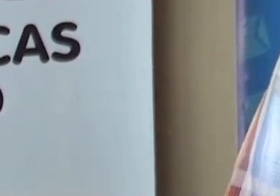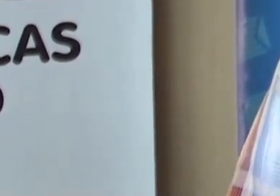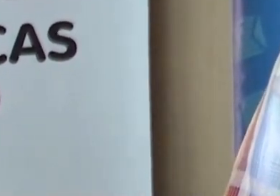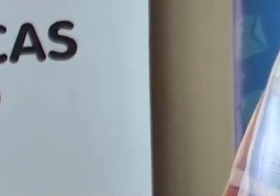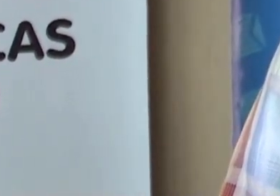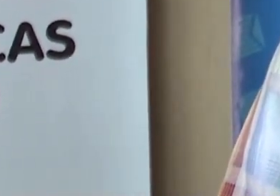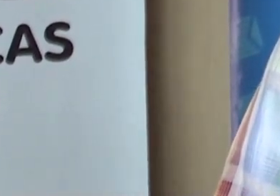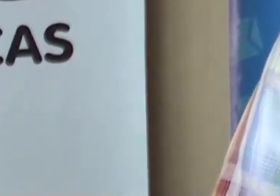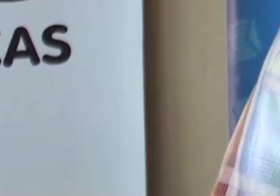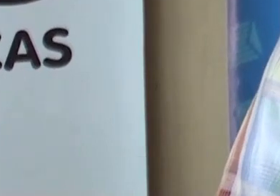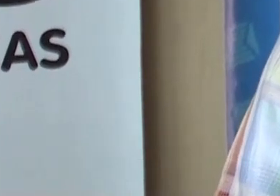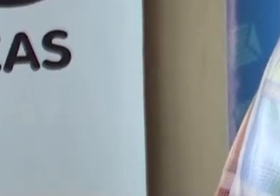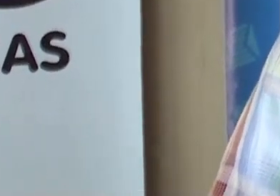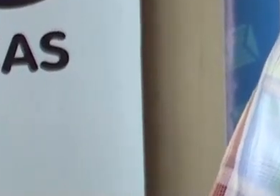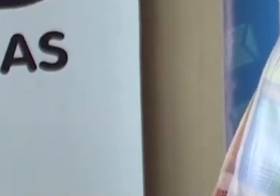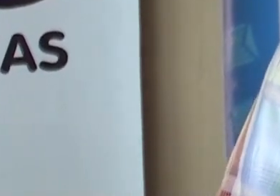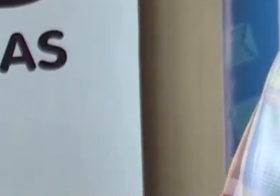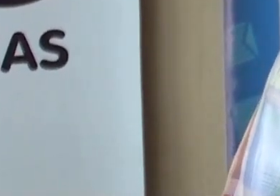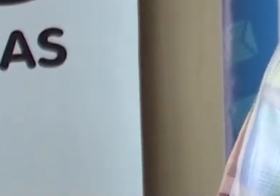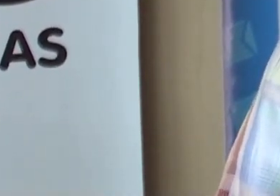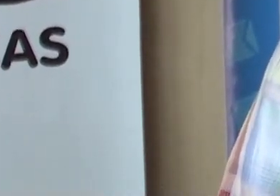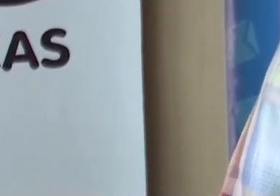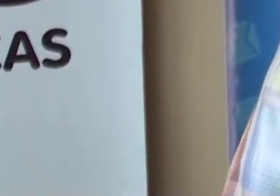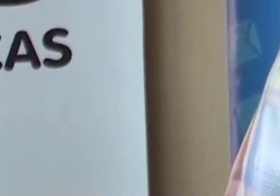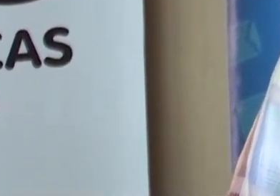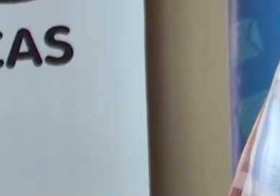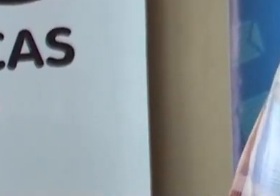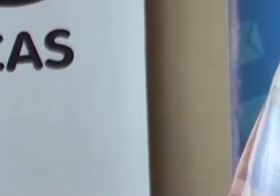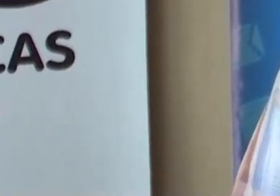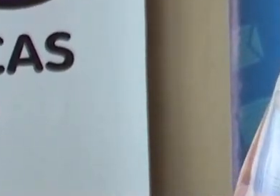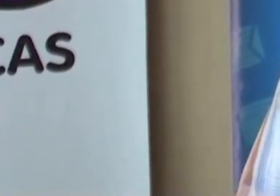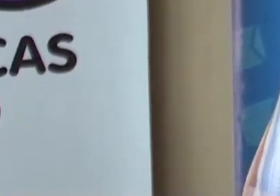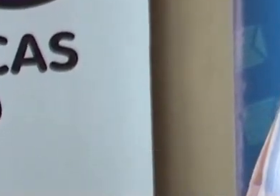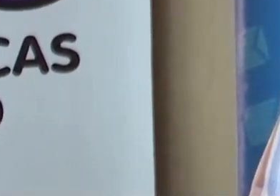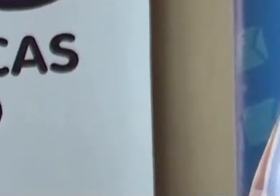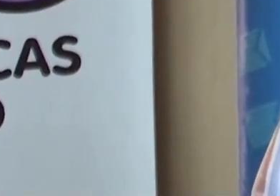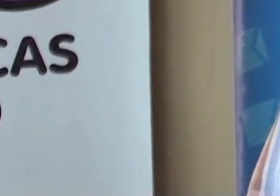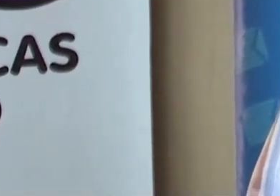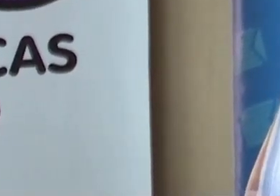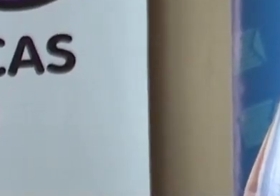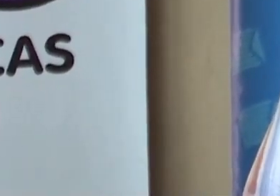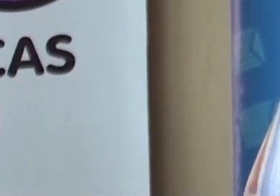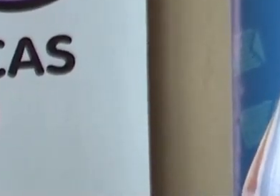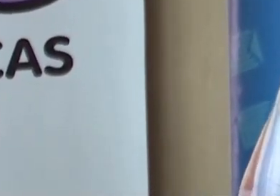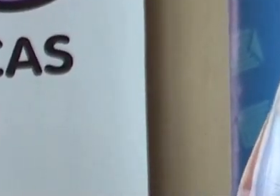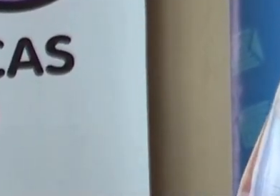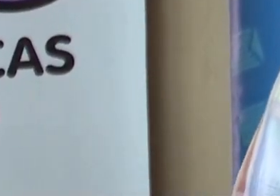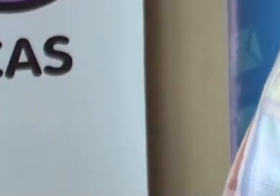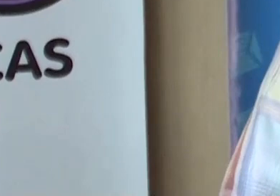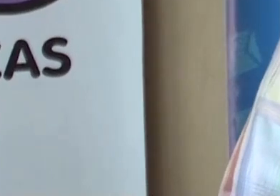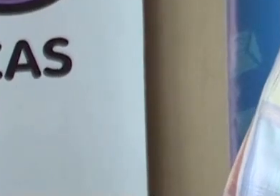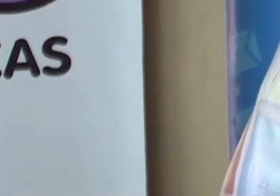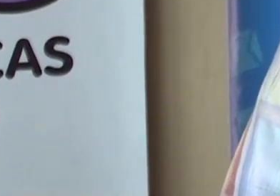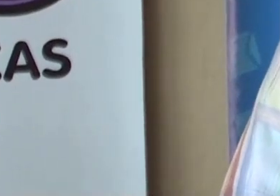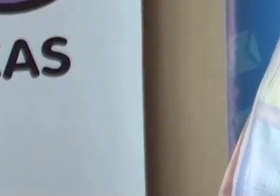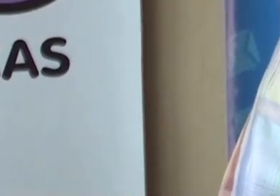Fábio Gentil. Fábio, eu estou vendo, já observei que está tendo esse projeto aí